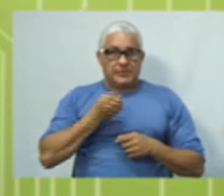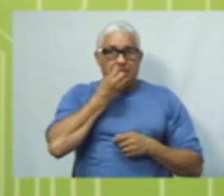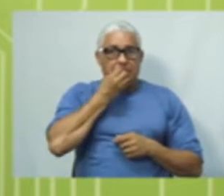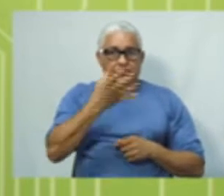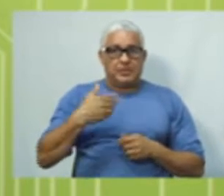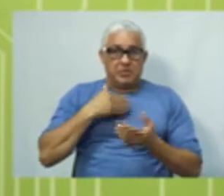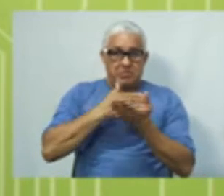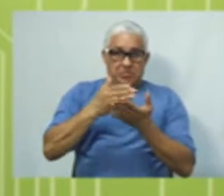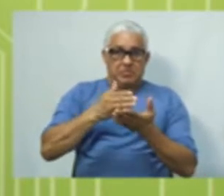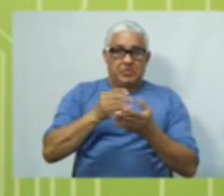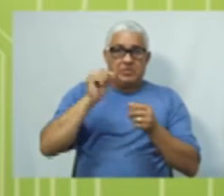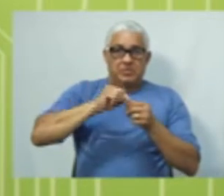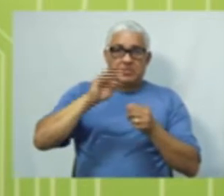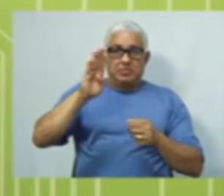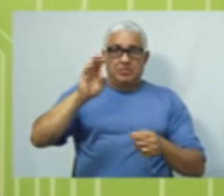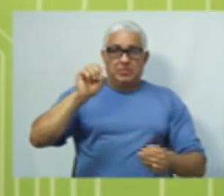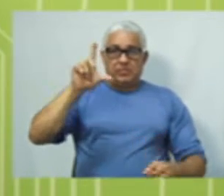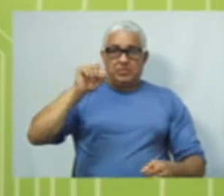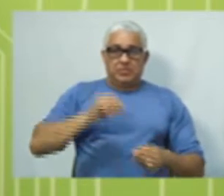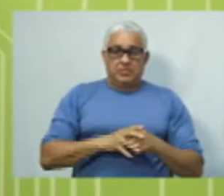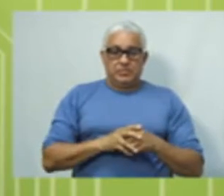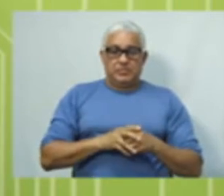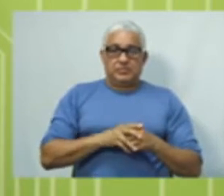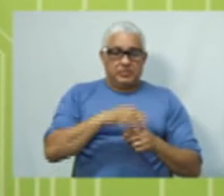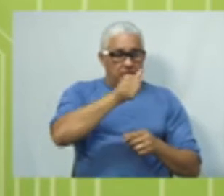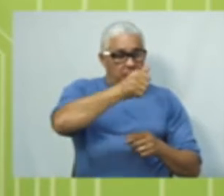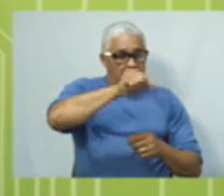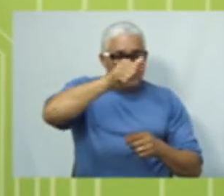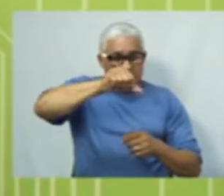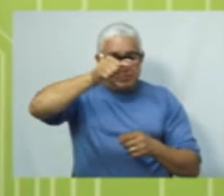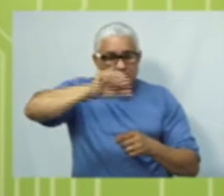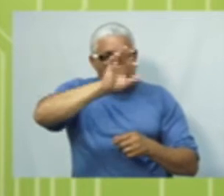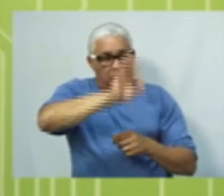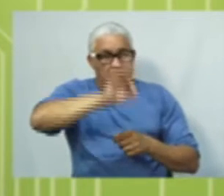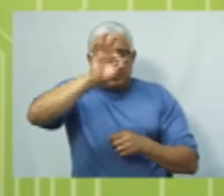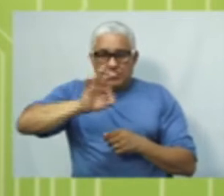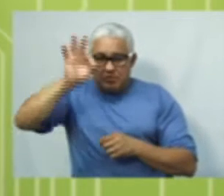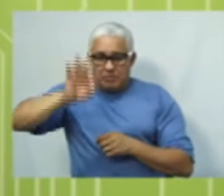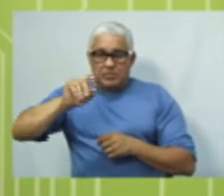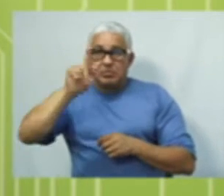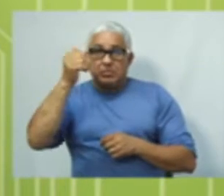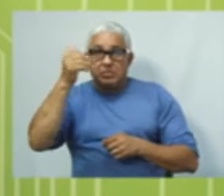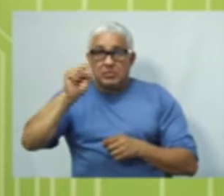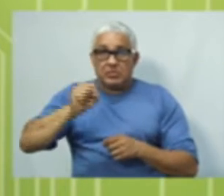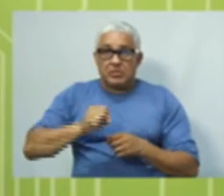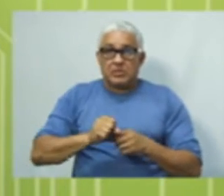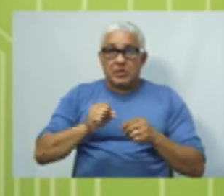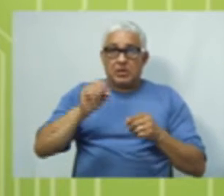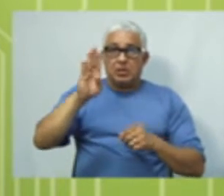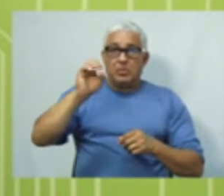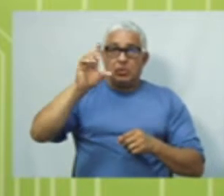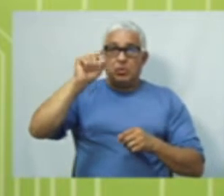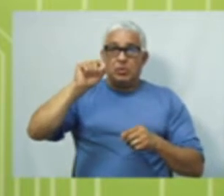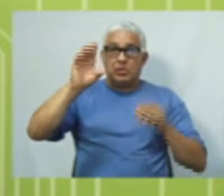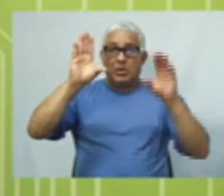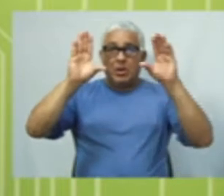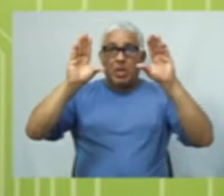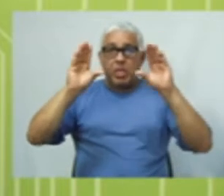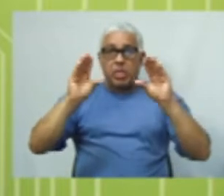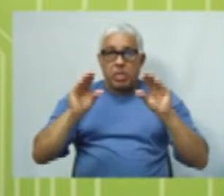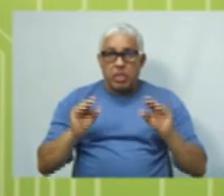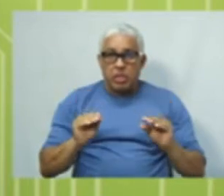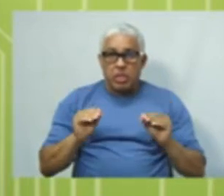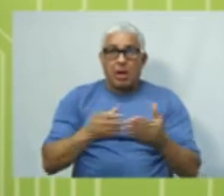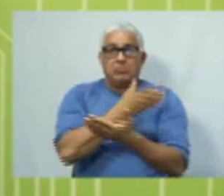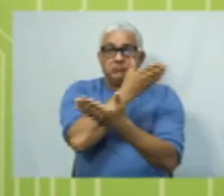fazer um bolo sem pelo menos checar se tinha o gás. Aí o bolo murchou. Eu perdi meu ingrediente,